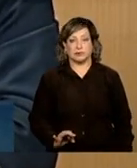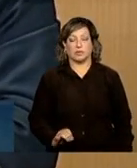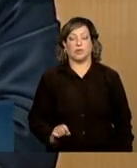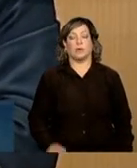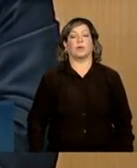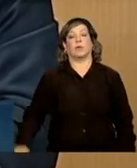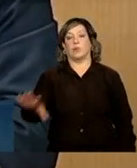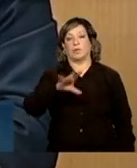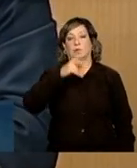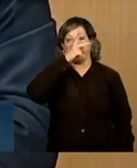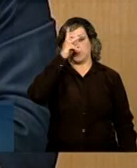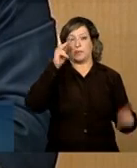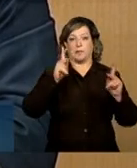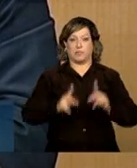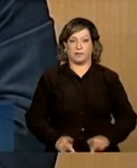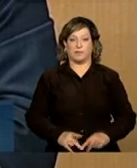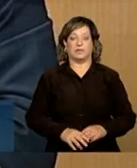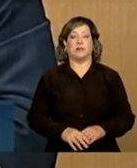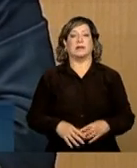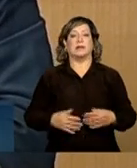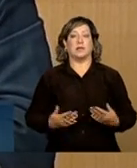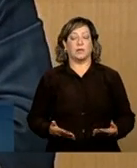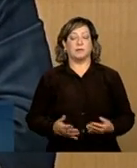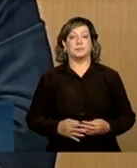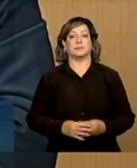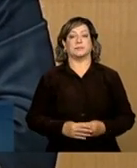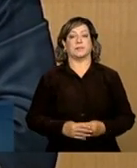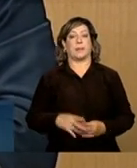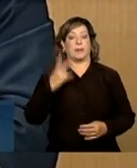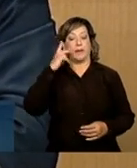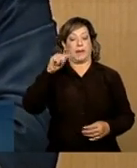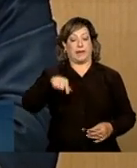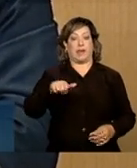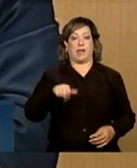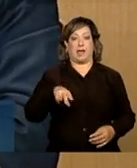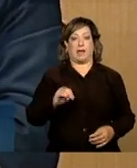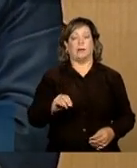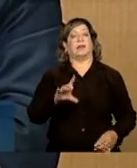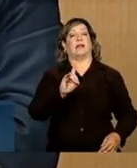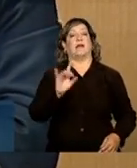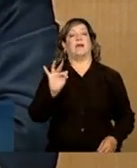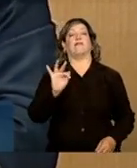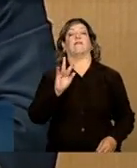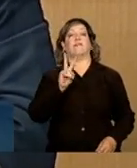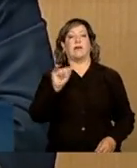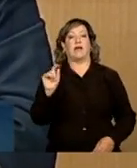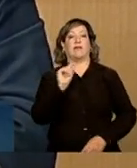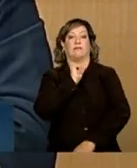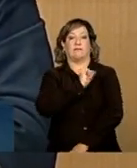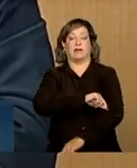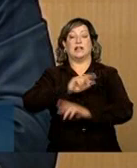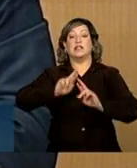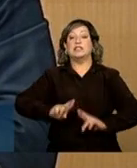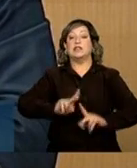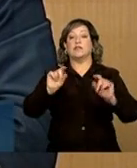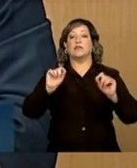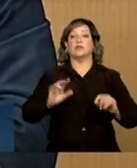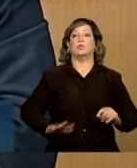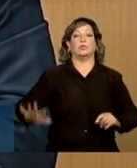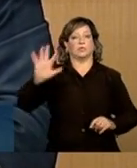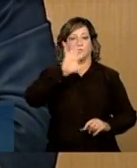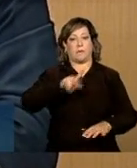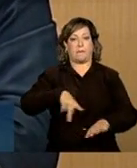da nossa população então para esse ano o Distrito Federal vai vacinar diferente do resto do país mas